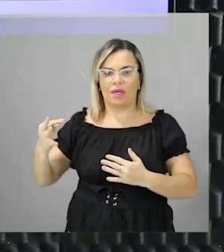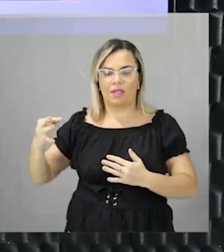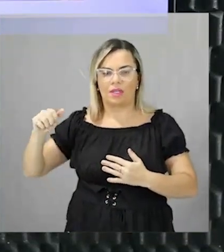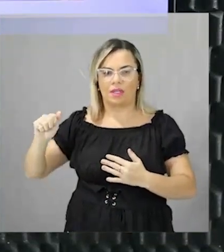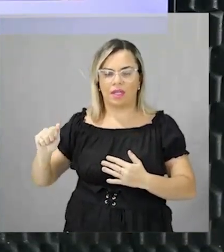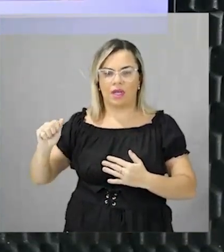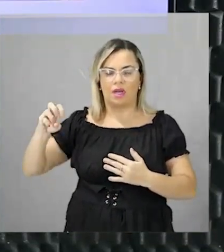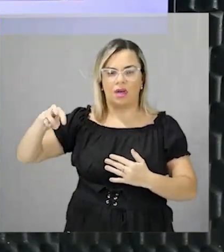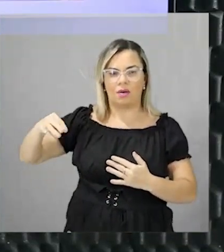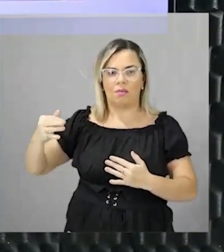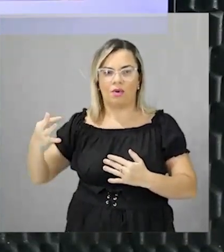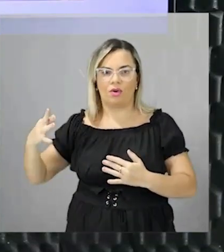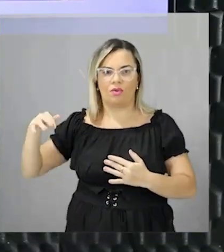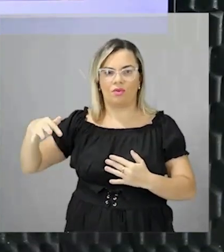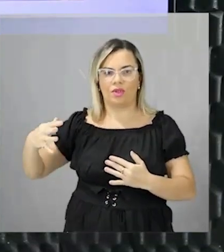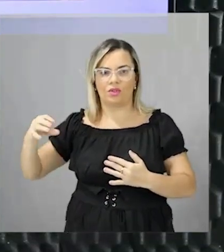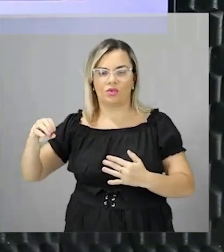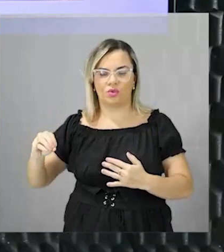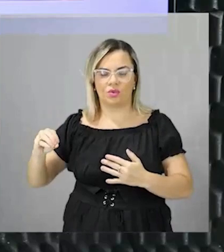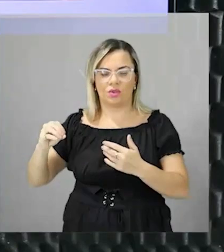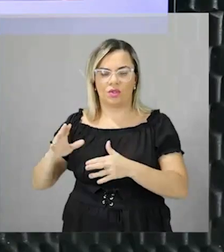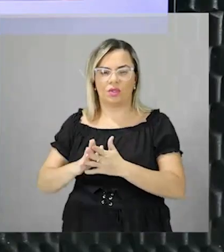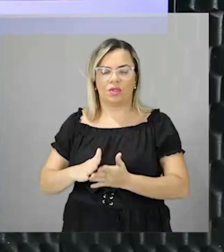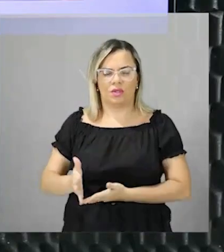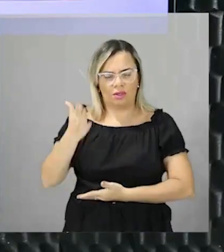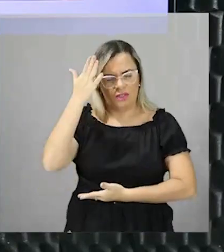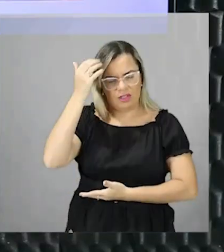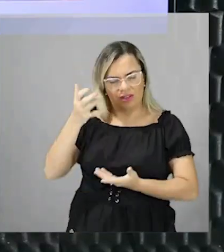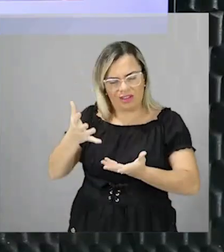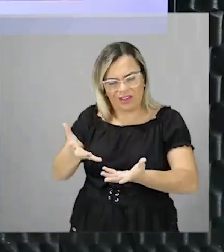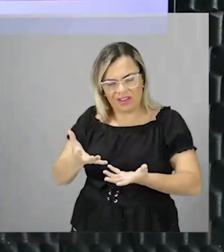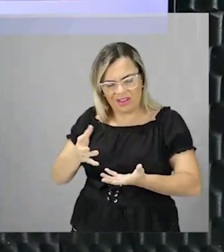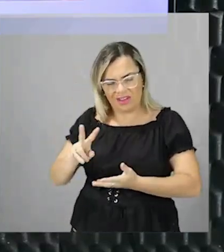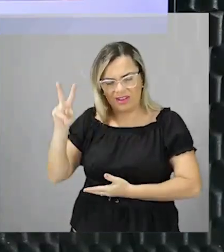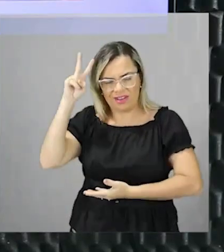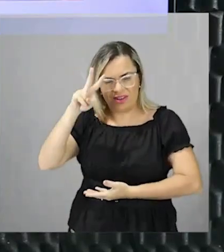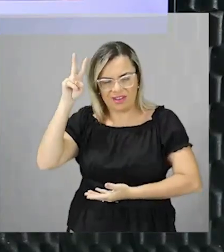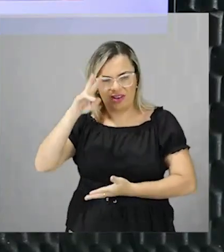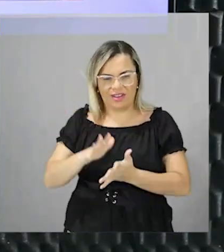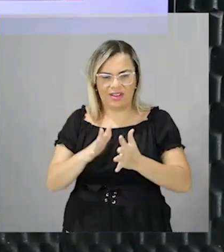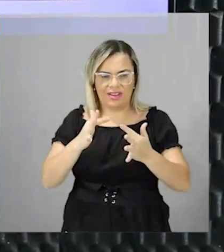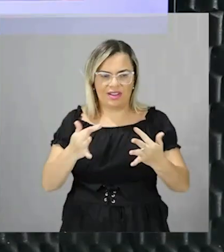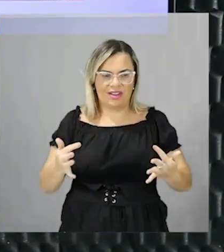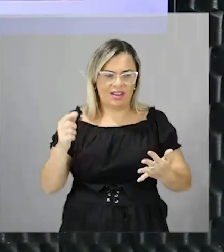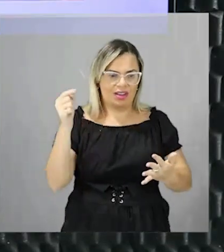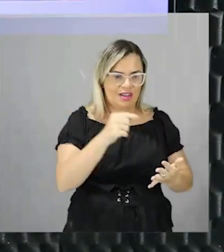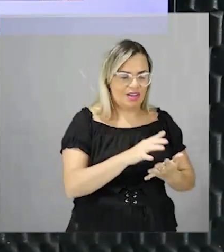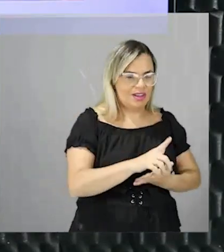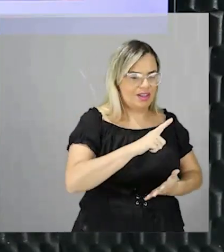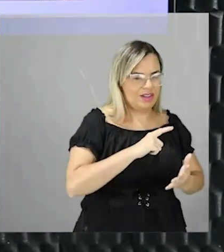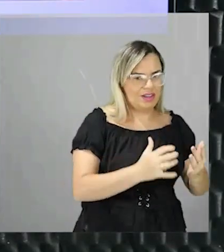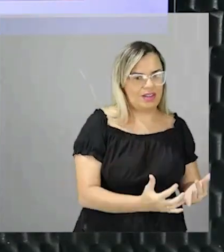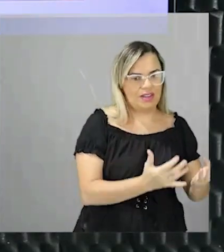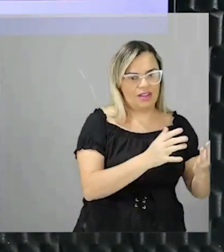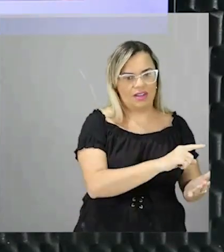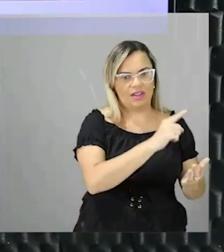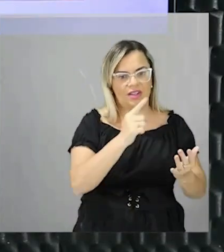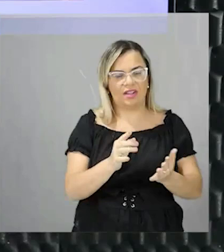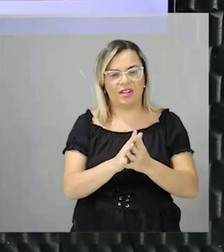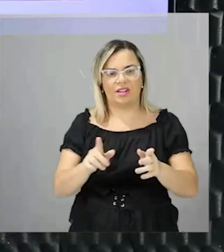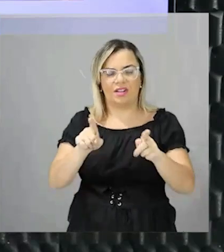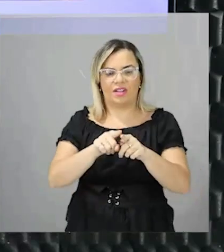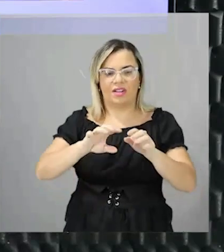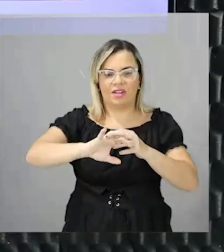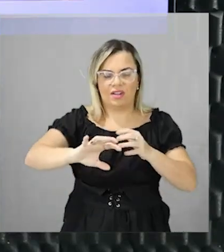certo? Eu em sala de aula gosto muito de brincar. Quer lembrar o que é uma rocha metamórfica? É simples. Tu tem a rocha magmática, a rocha sedimentar. A